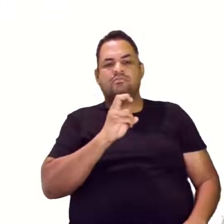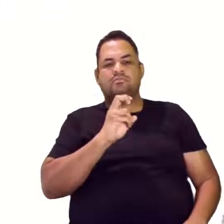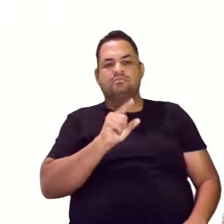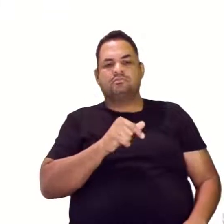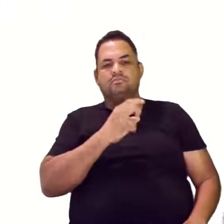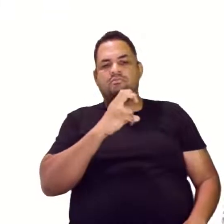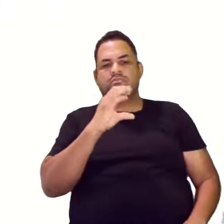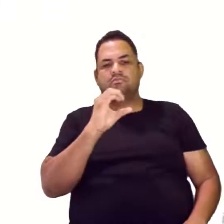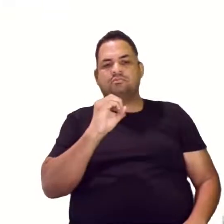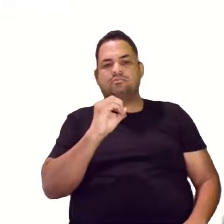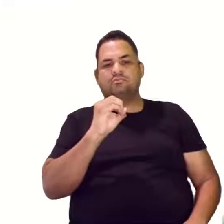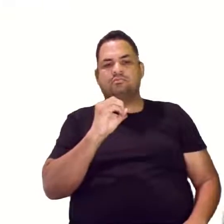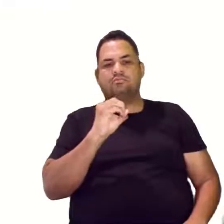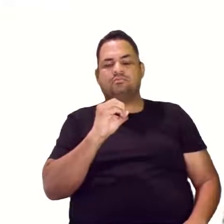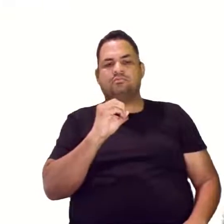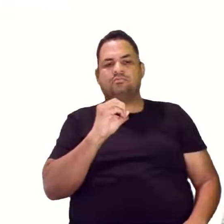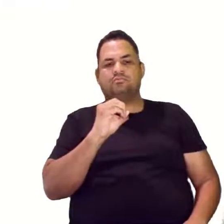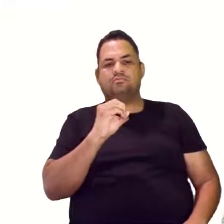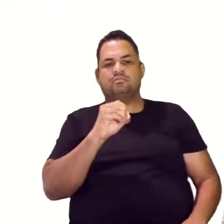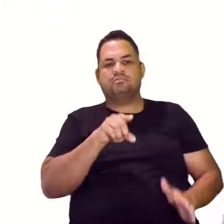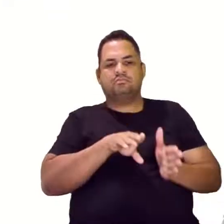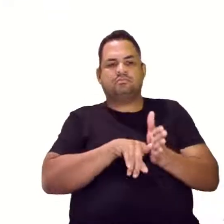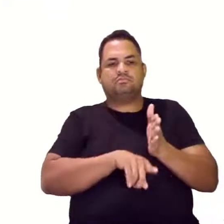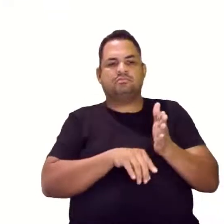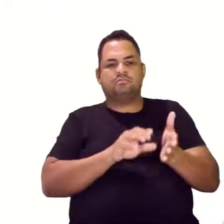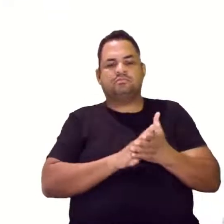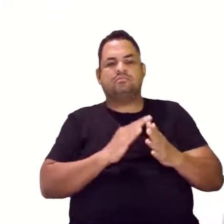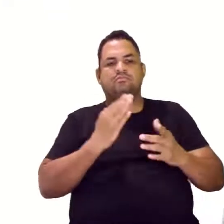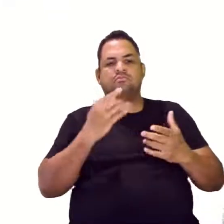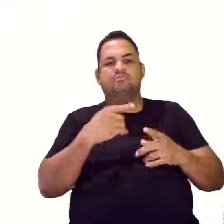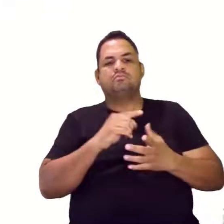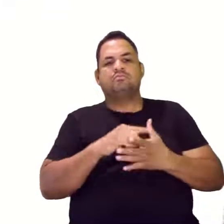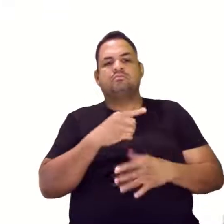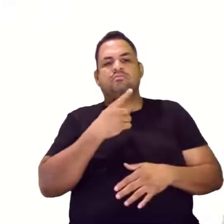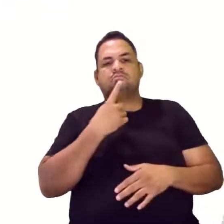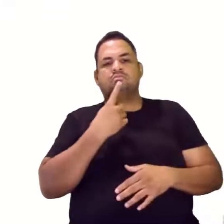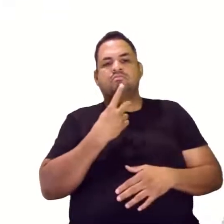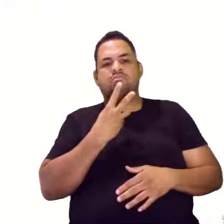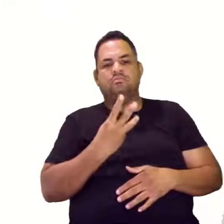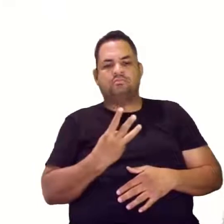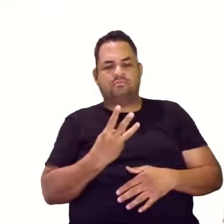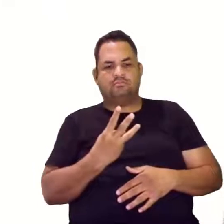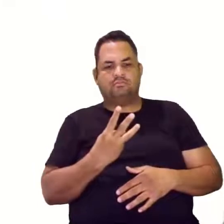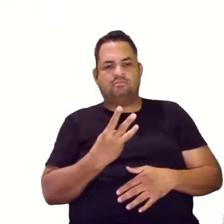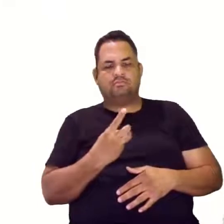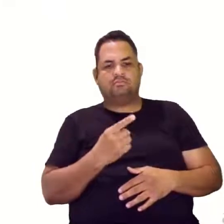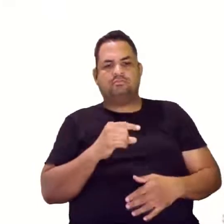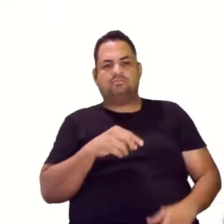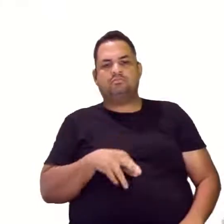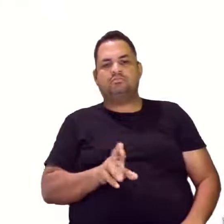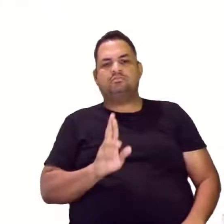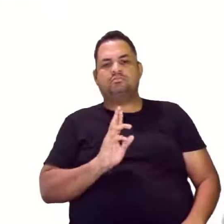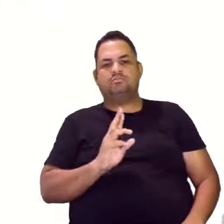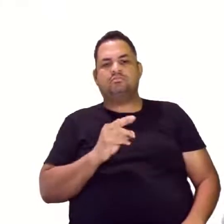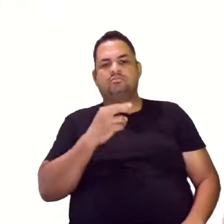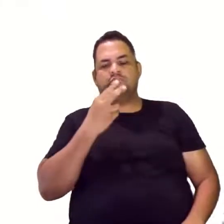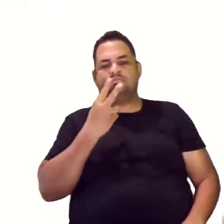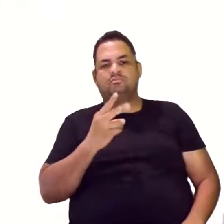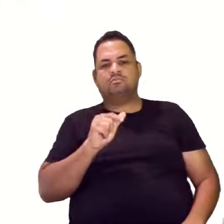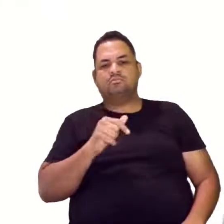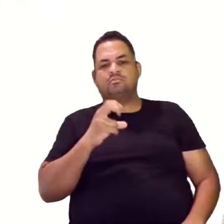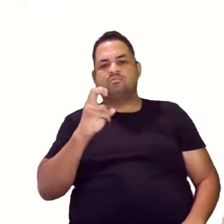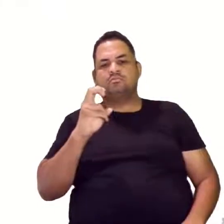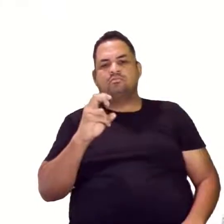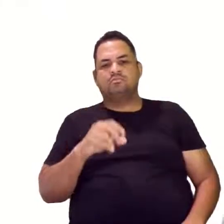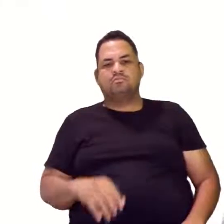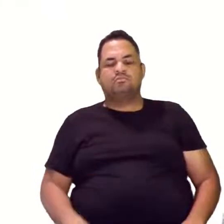5,50. 5,50. Menos a soma de 1 com 2, menos 3. Então, vai se restar 2,50.